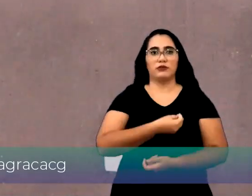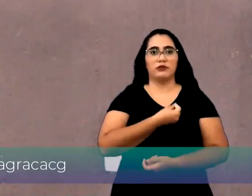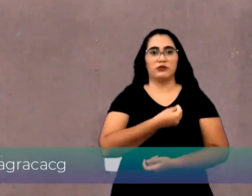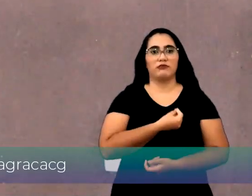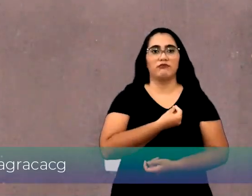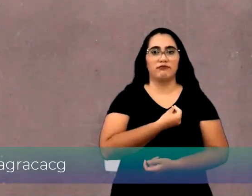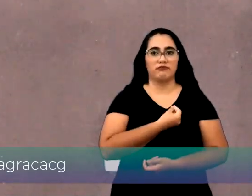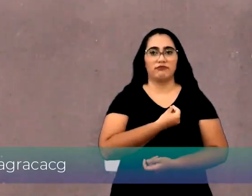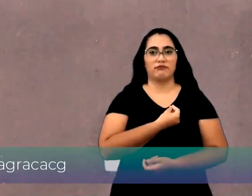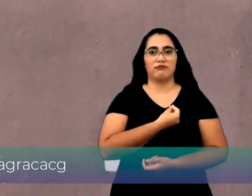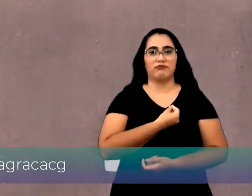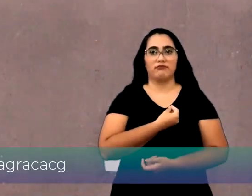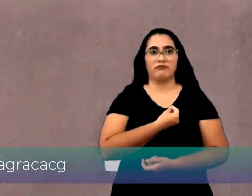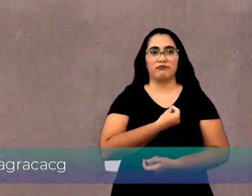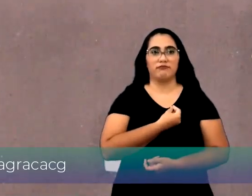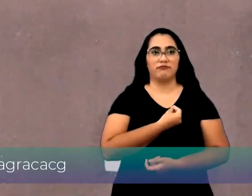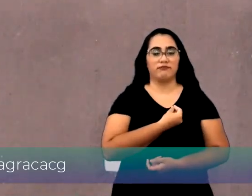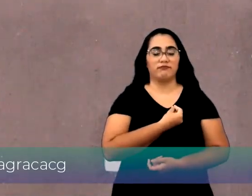serve.